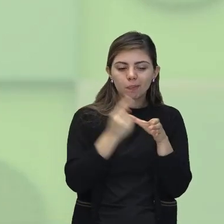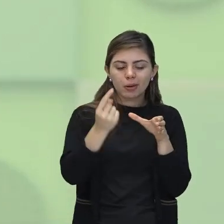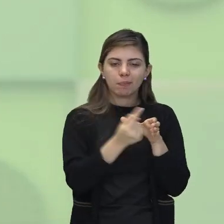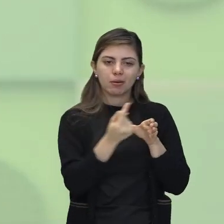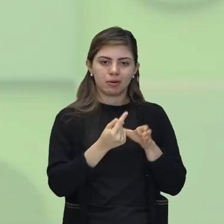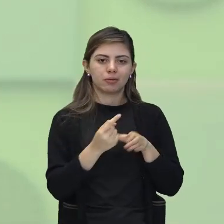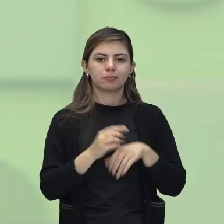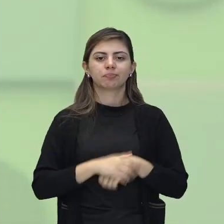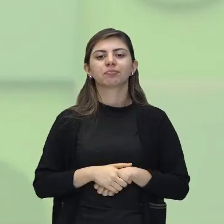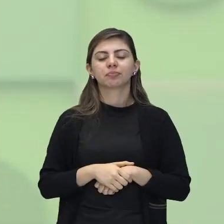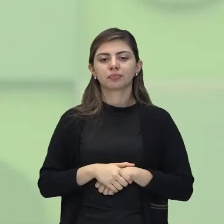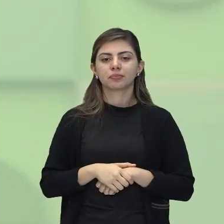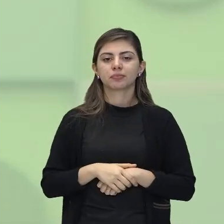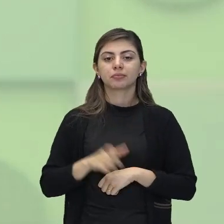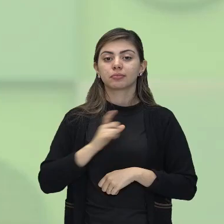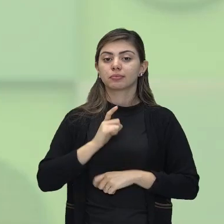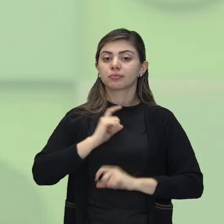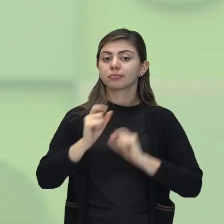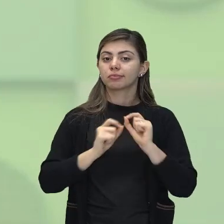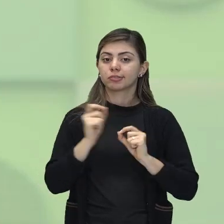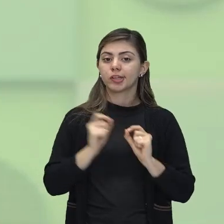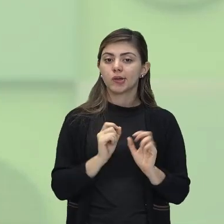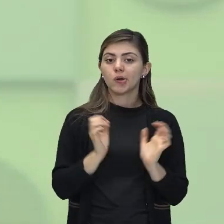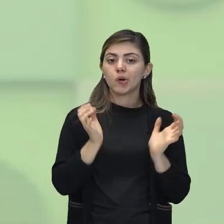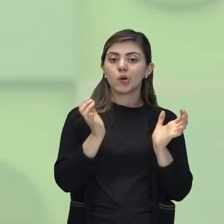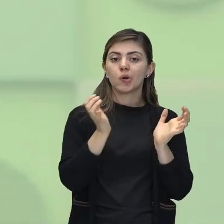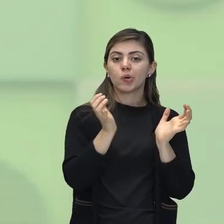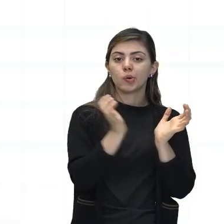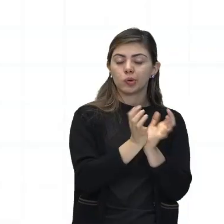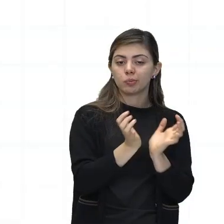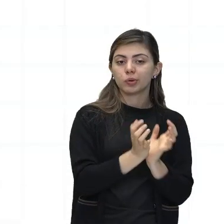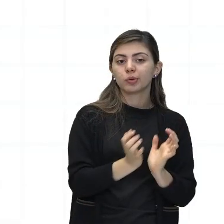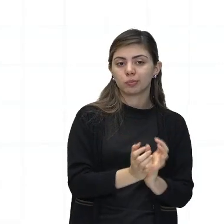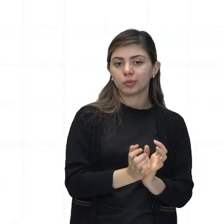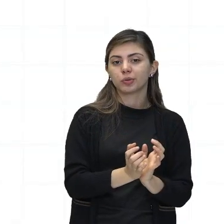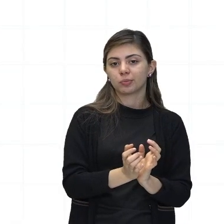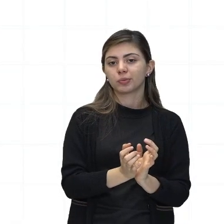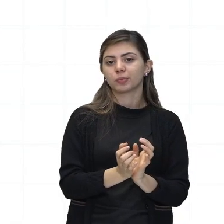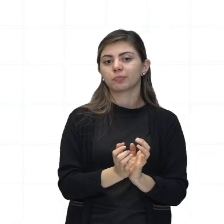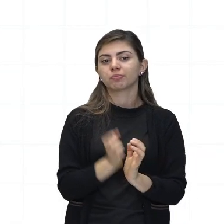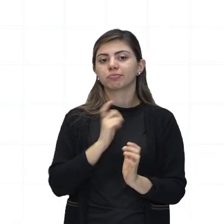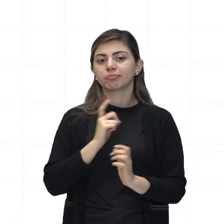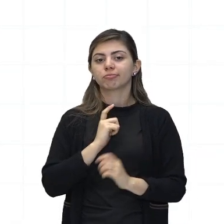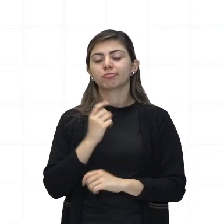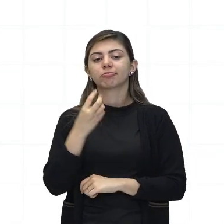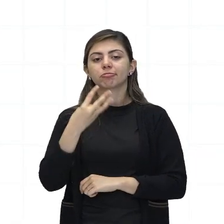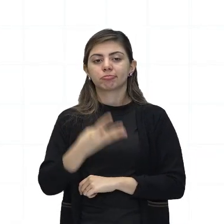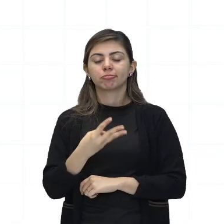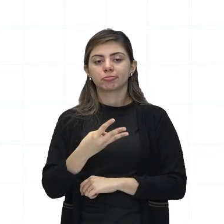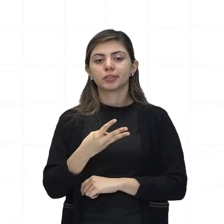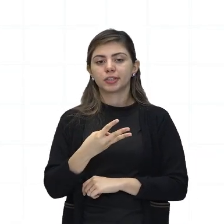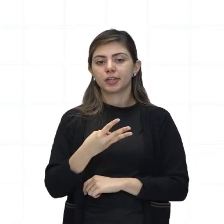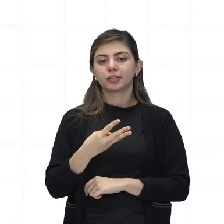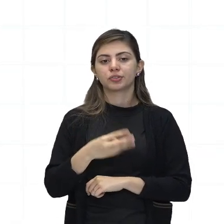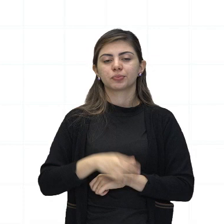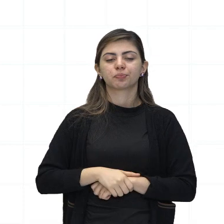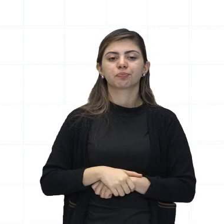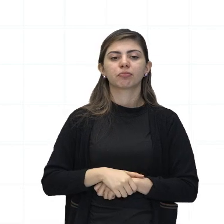E ainda tem aí essa classificação em 3 domínios. Vamos ver. Domínio